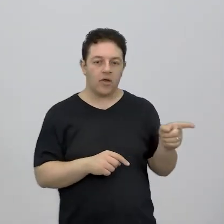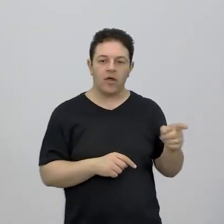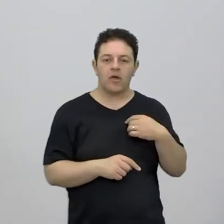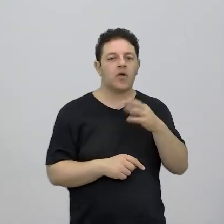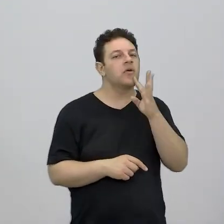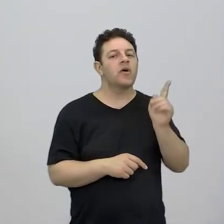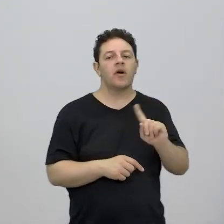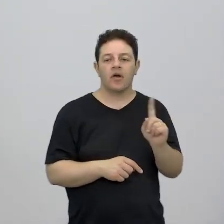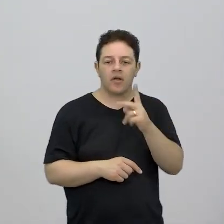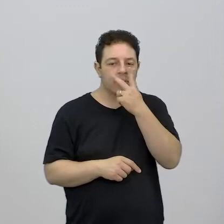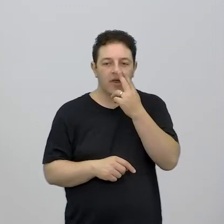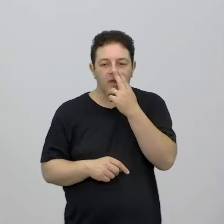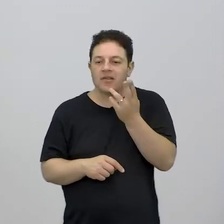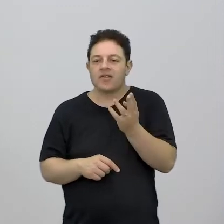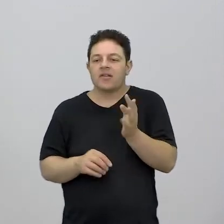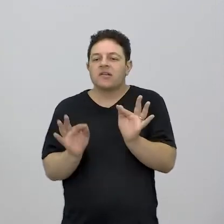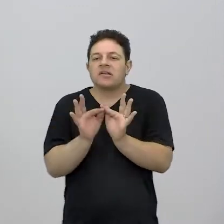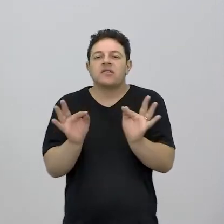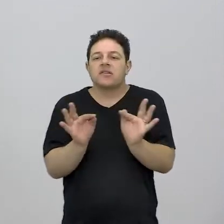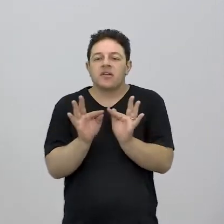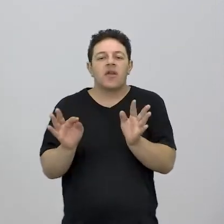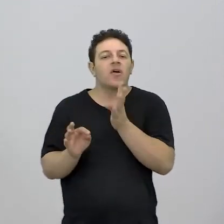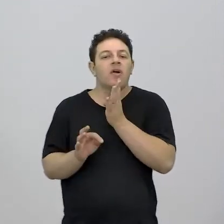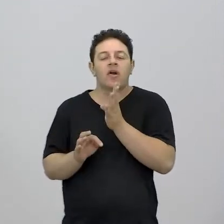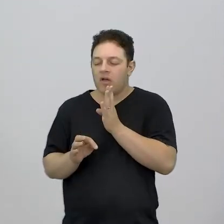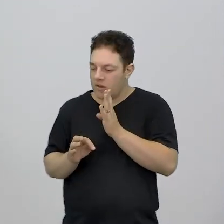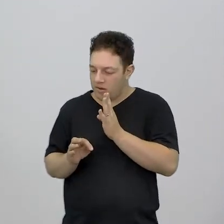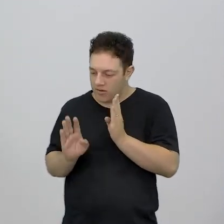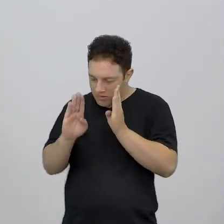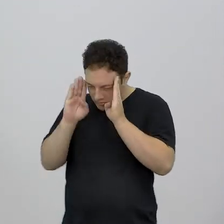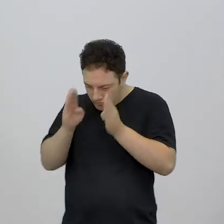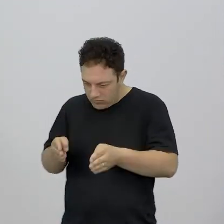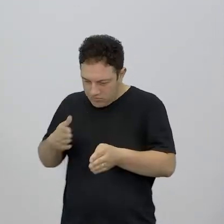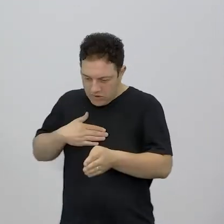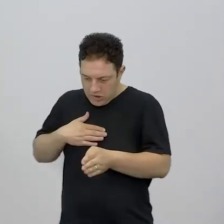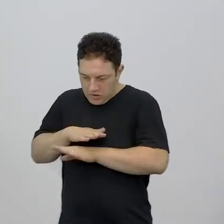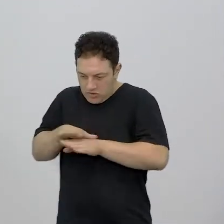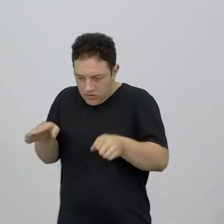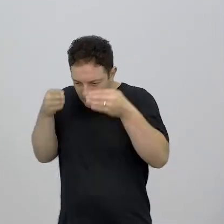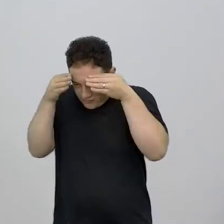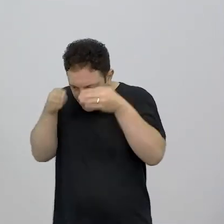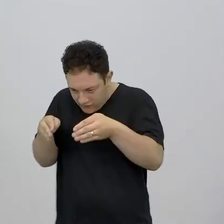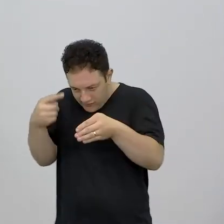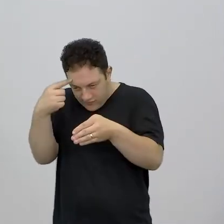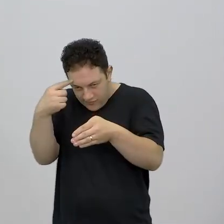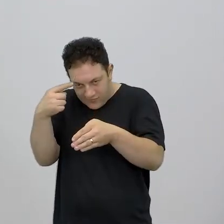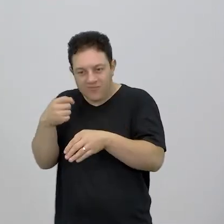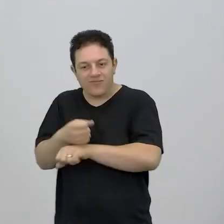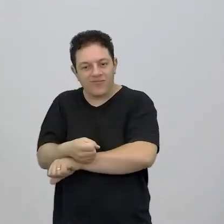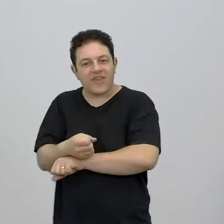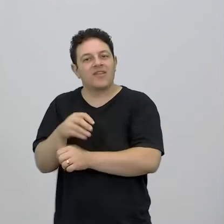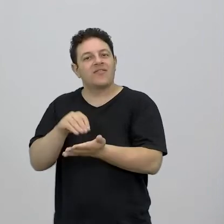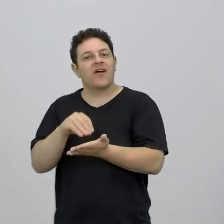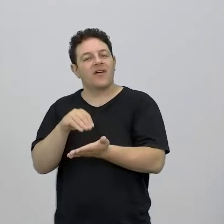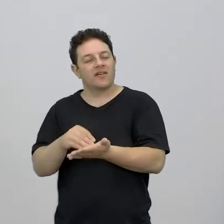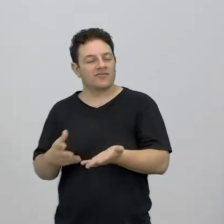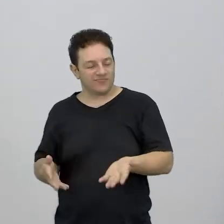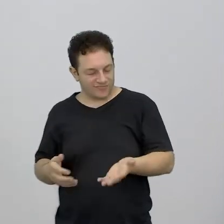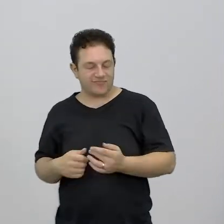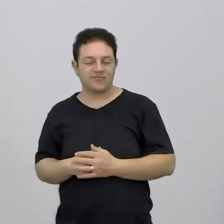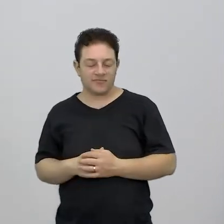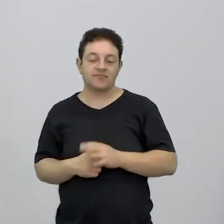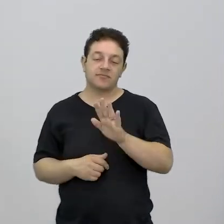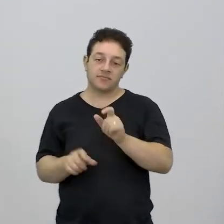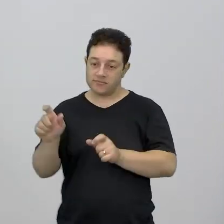do todo, né? Tinha conhecimento apenas da parte, por isso então a especialização. Mas